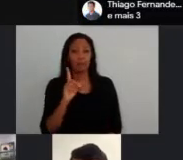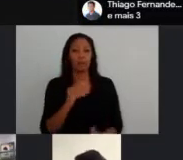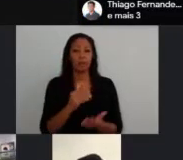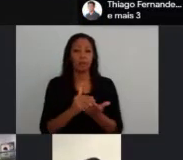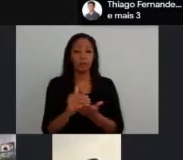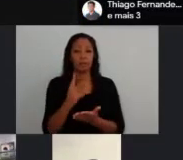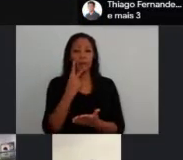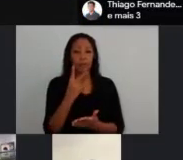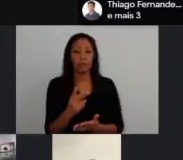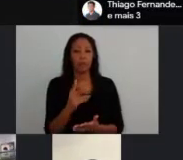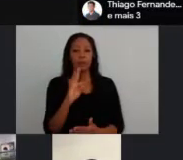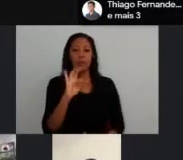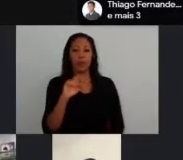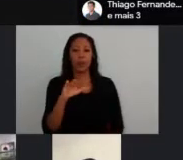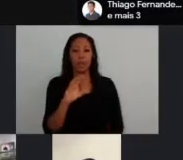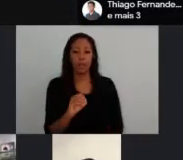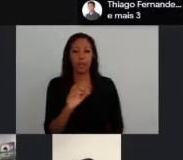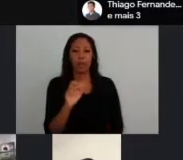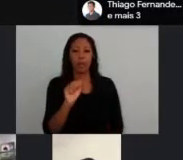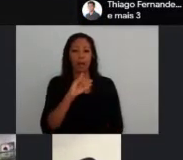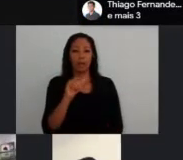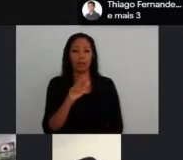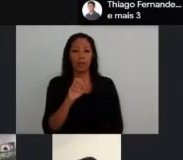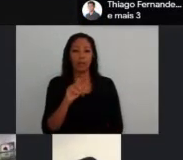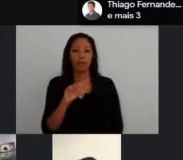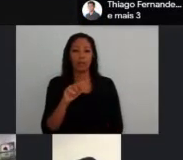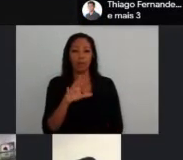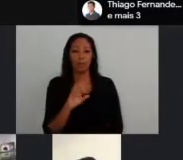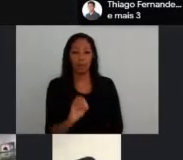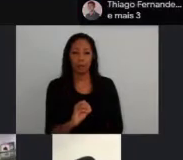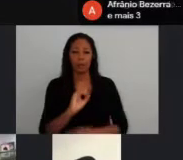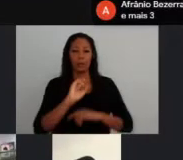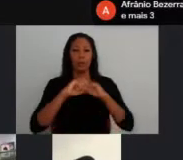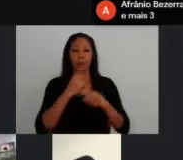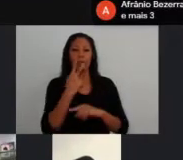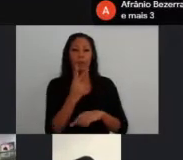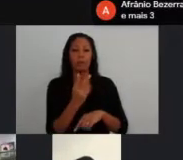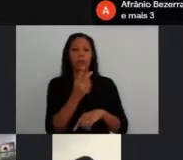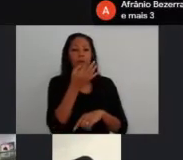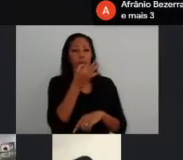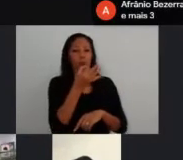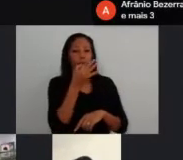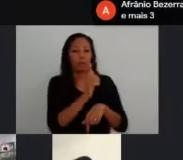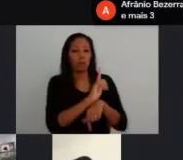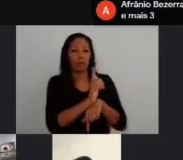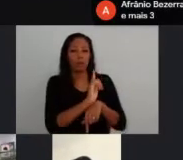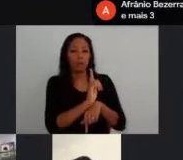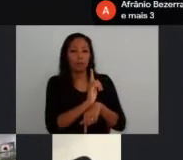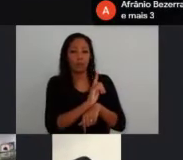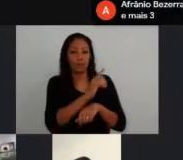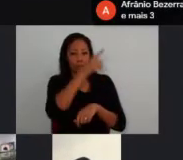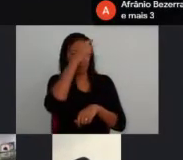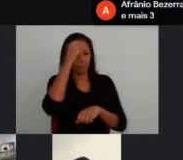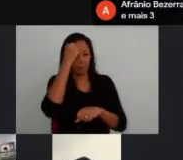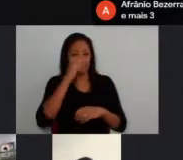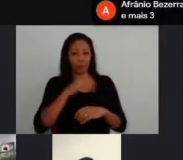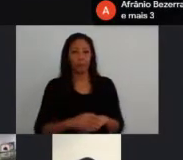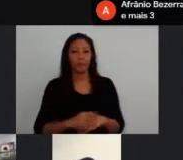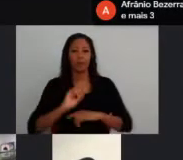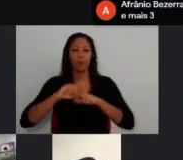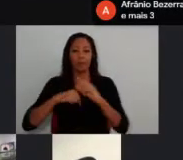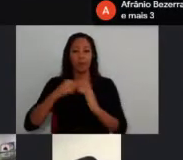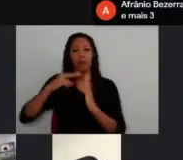seguida registrou sua opinião sobre a gestão do Poder Executivo Municipal. Continuando, fez a leitura de um documento do Ministério